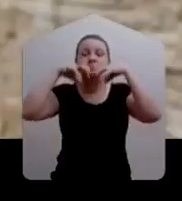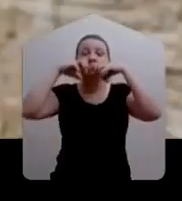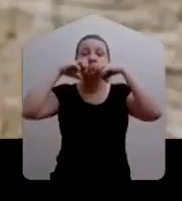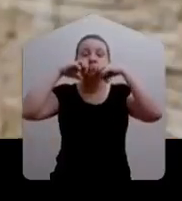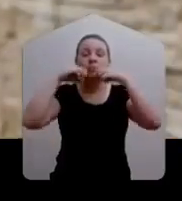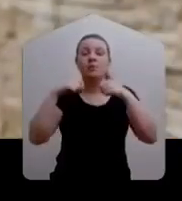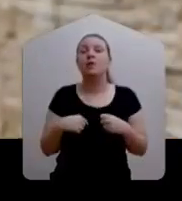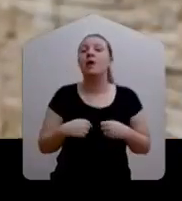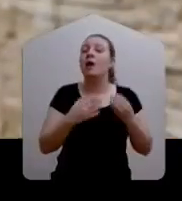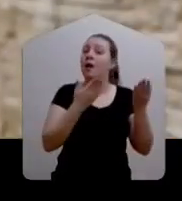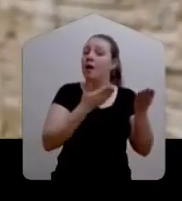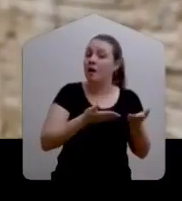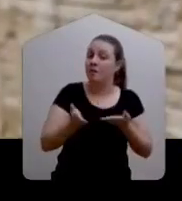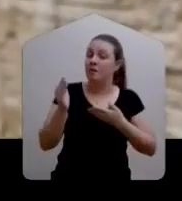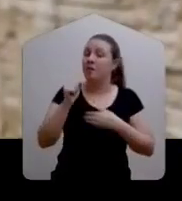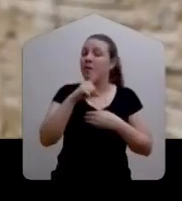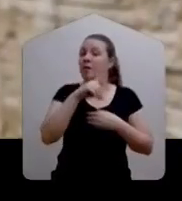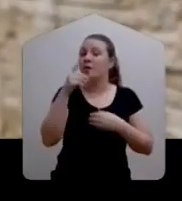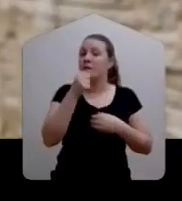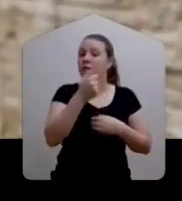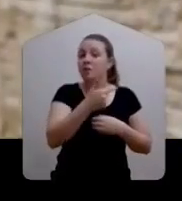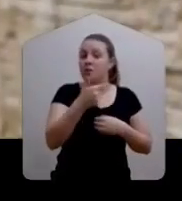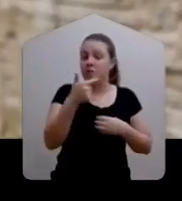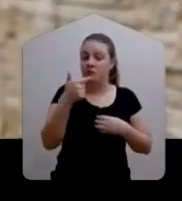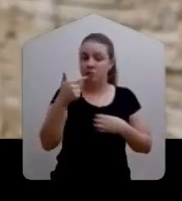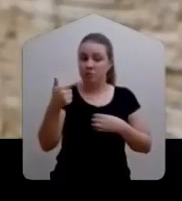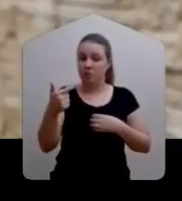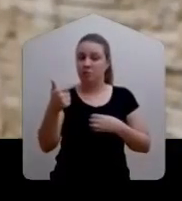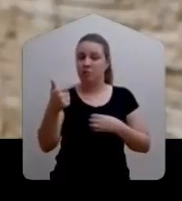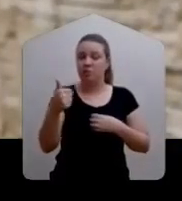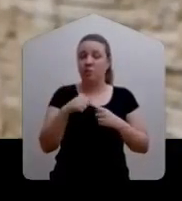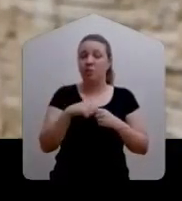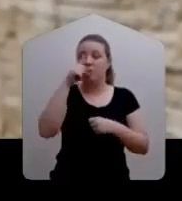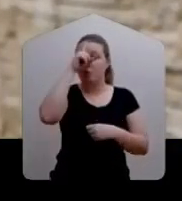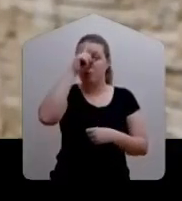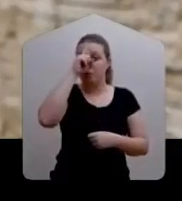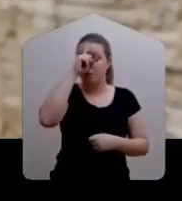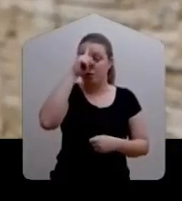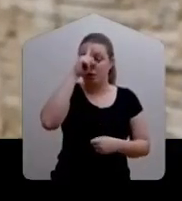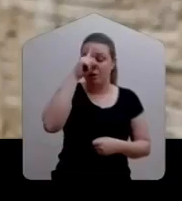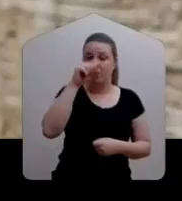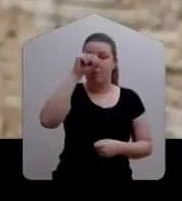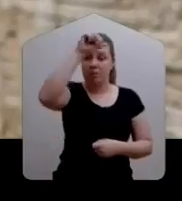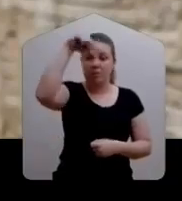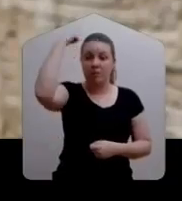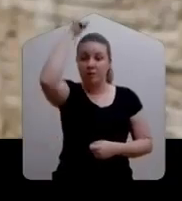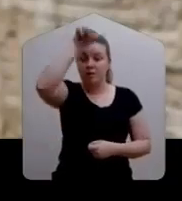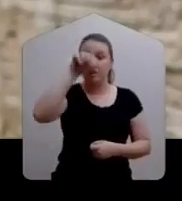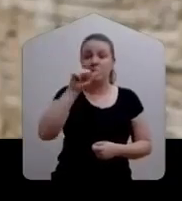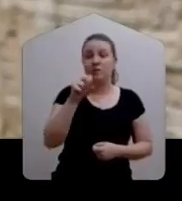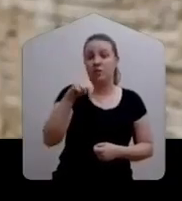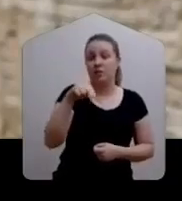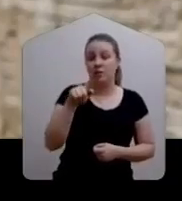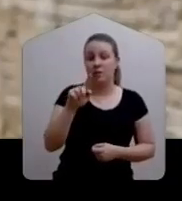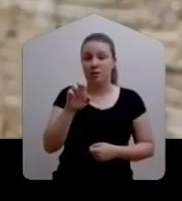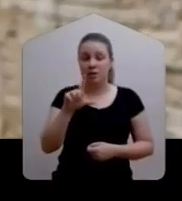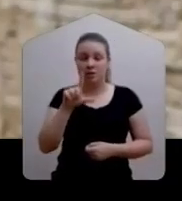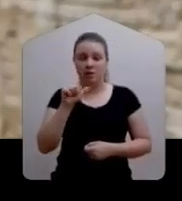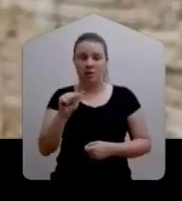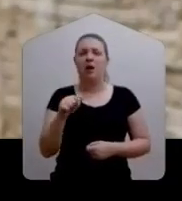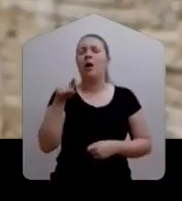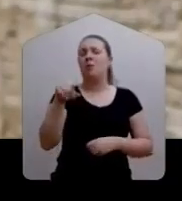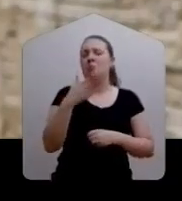respirar. Me levaram, dia 22, me levaram para Santa Ângela. Lá eu fui recuperando,